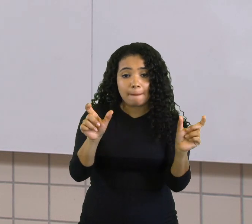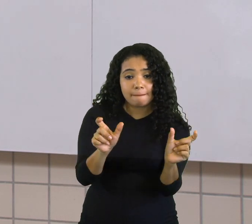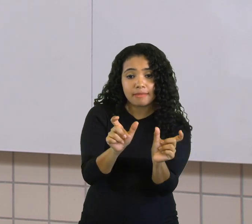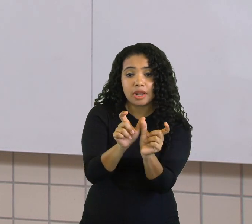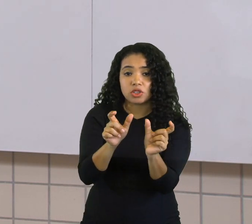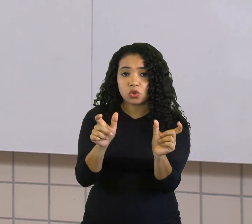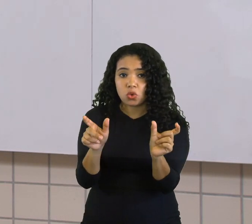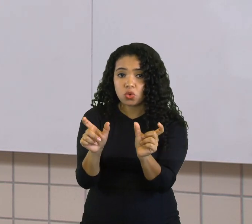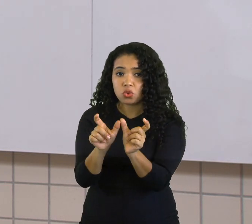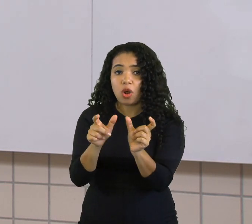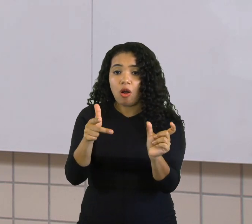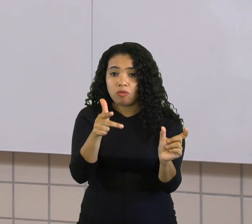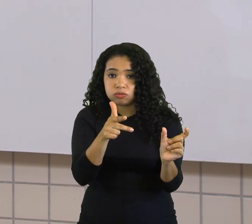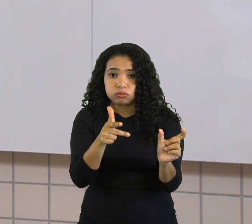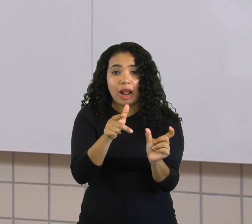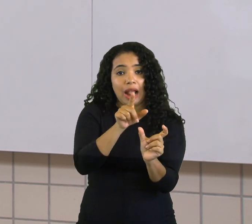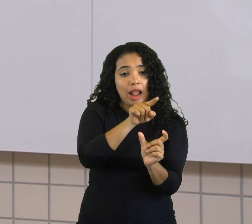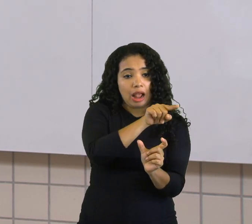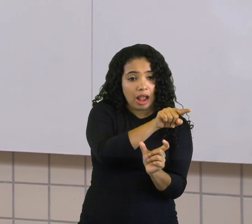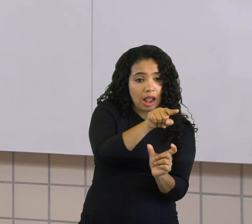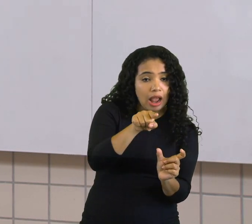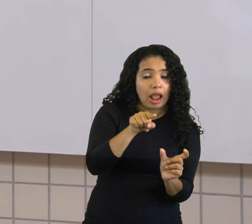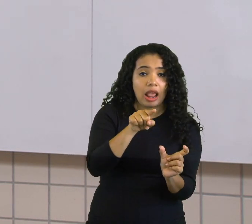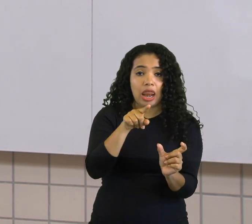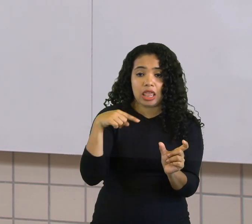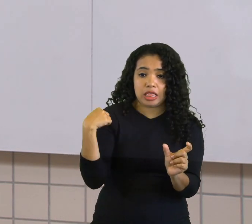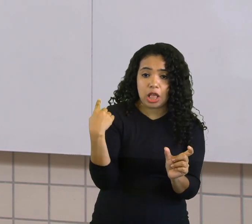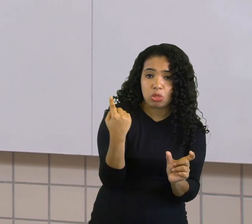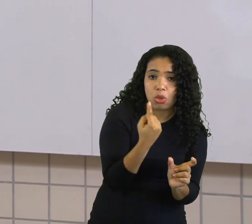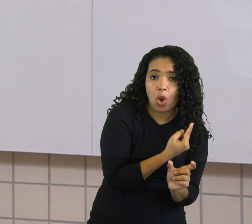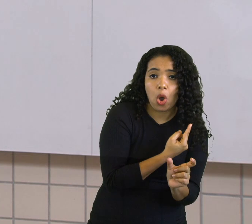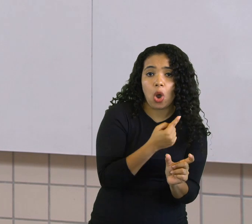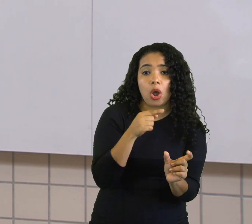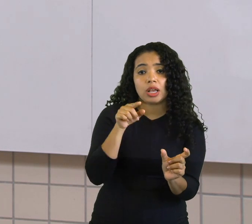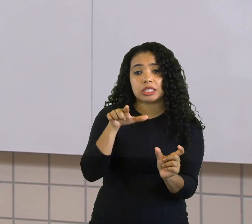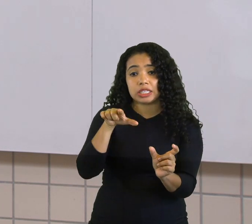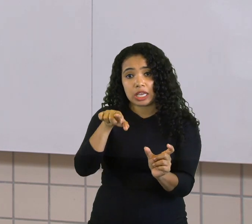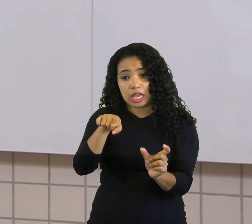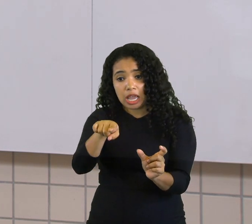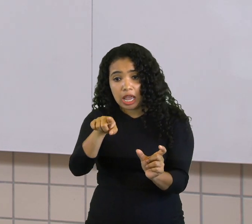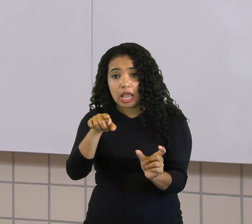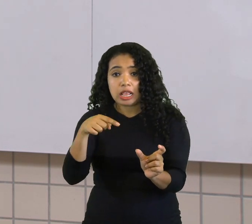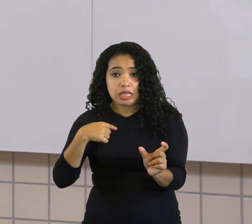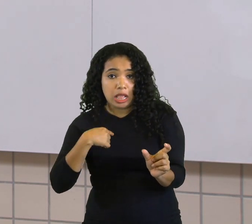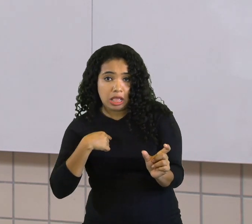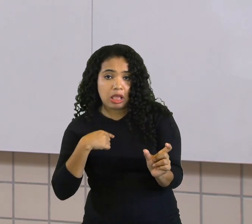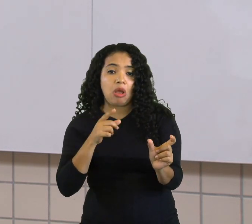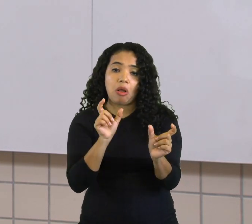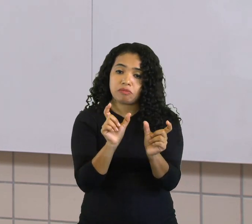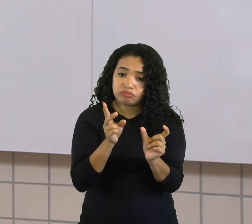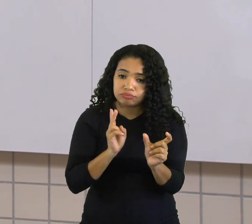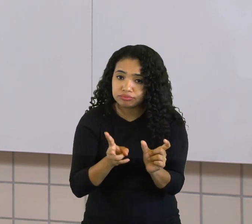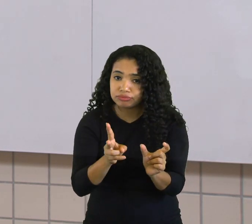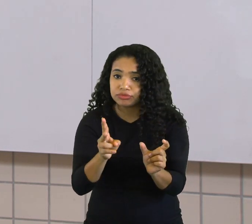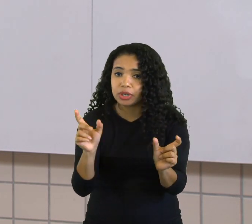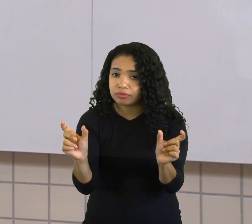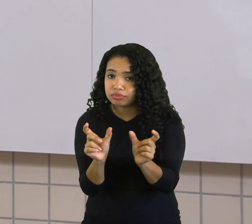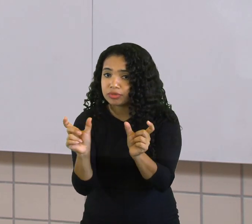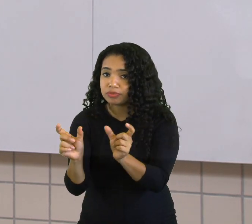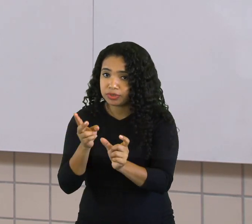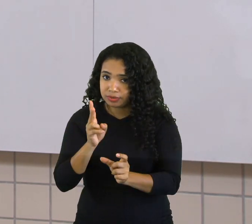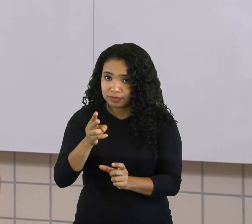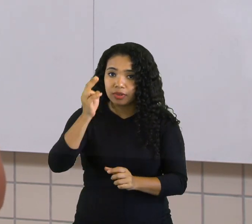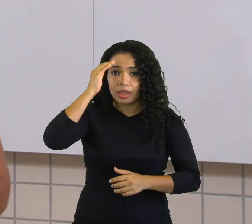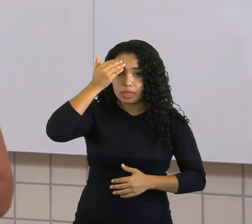se é ela, se é eles, ou somos nós, tá? E o restante permanece igual. Vocês entenderam até aí?